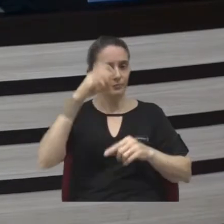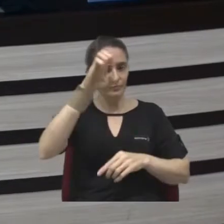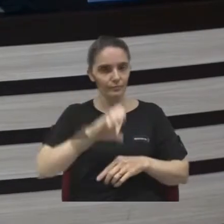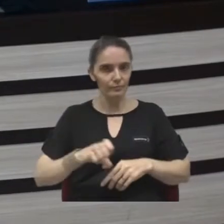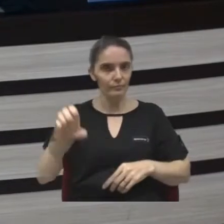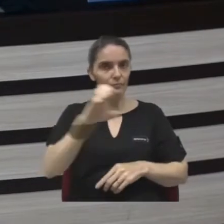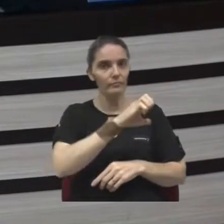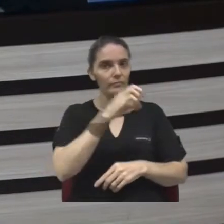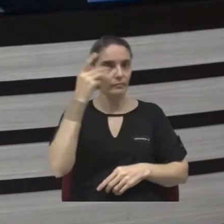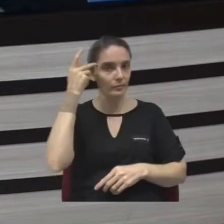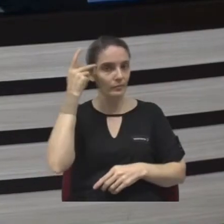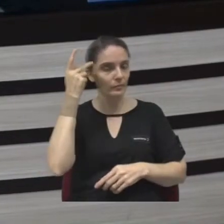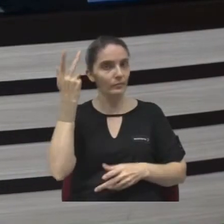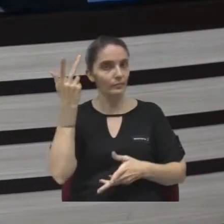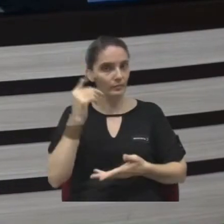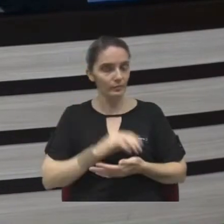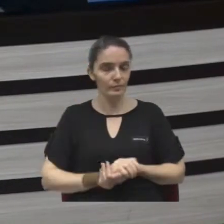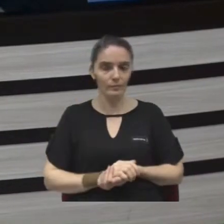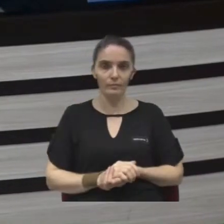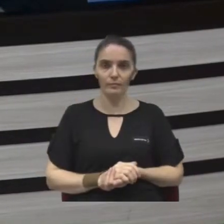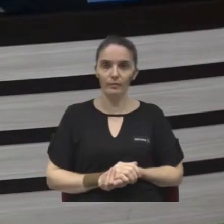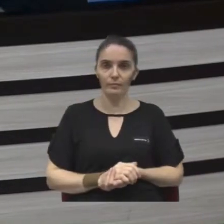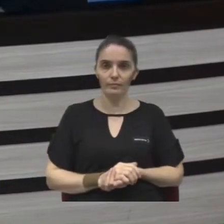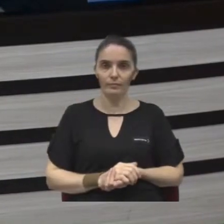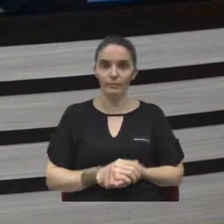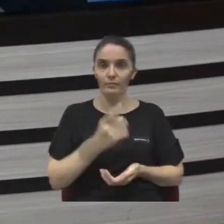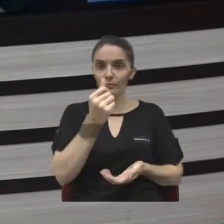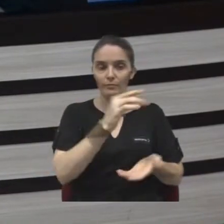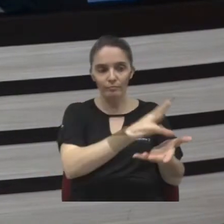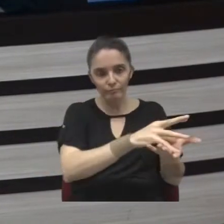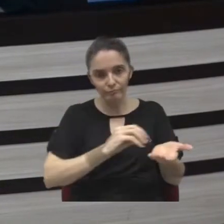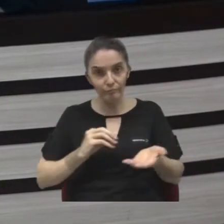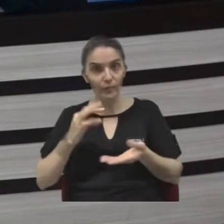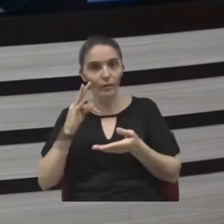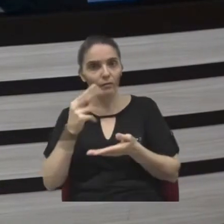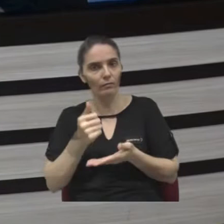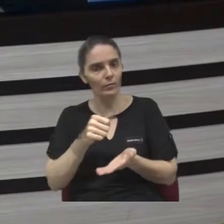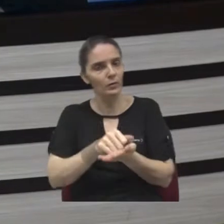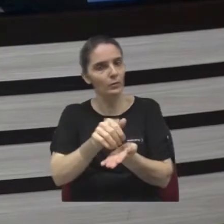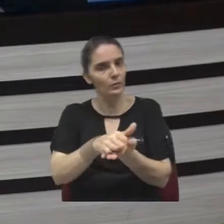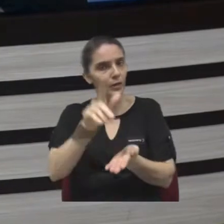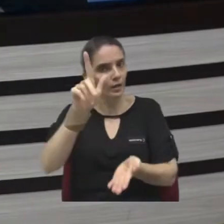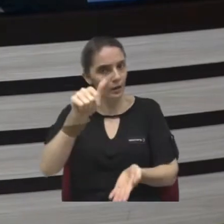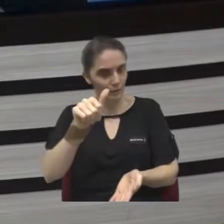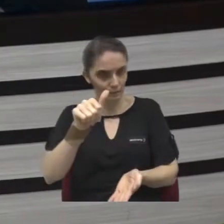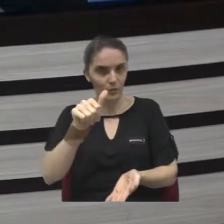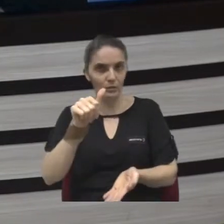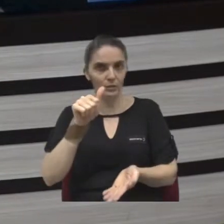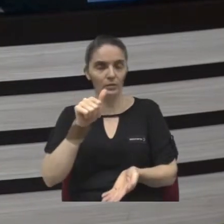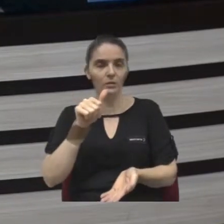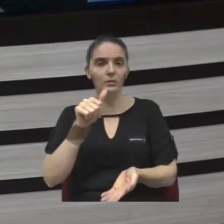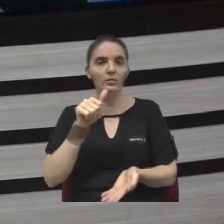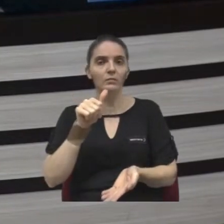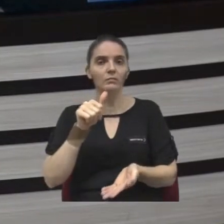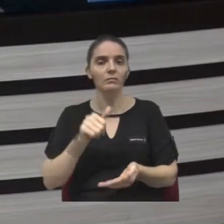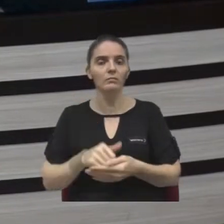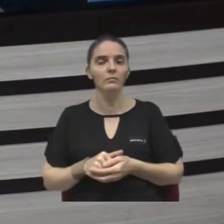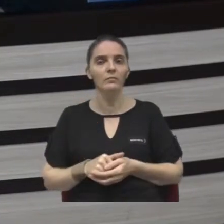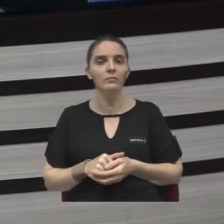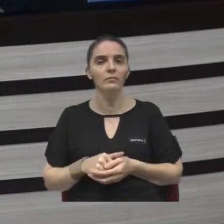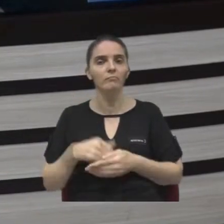município, aliás, leva tudo do município, e depois, na hora de fazer, todo esse trabalho já vista para a gente